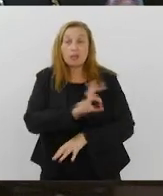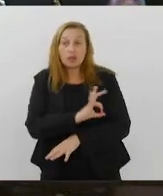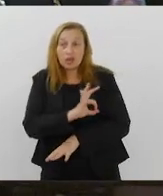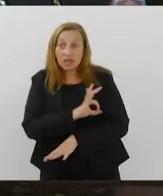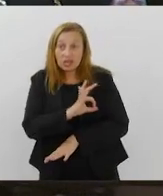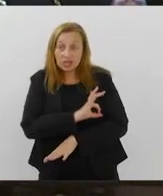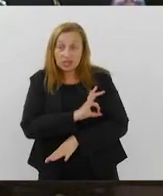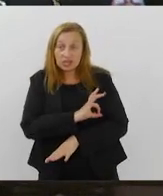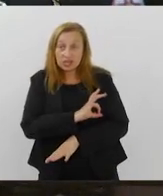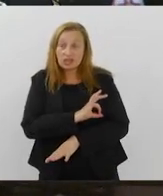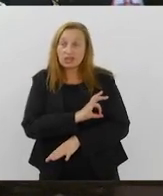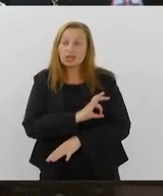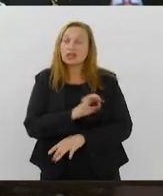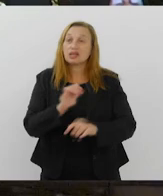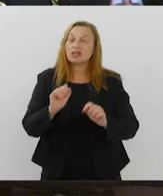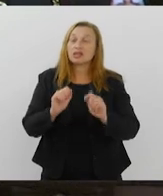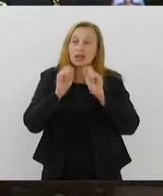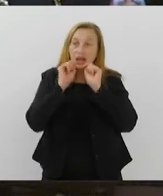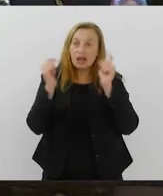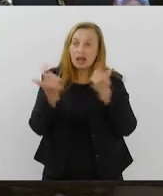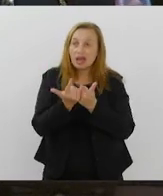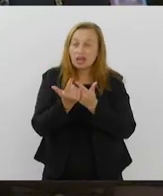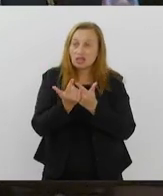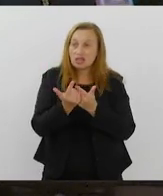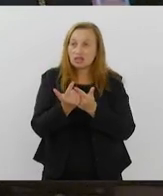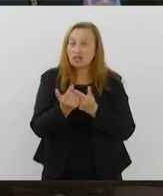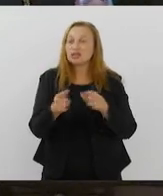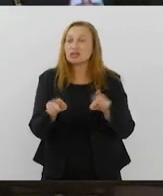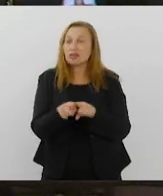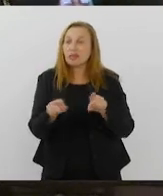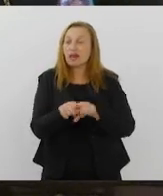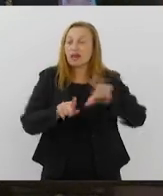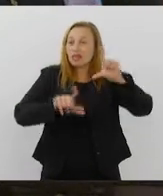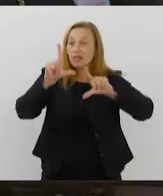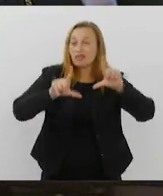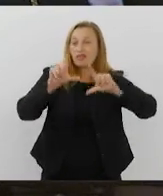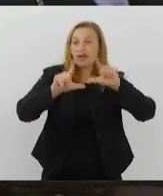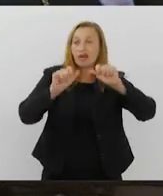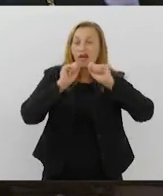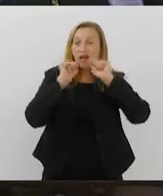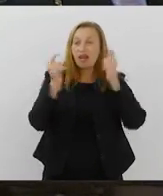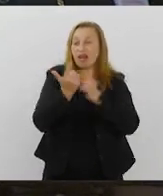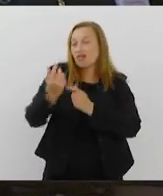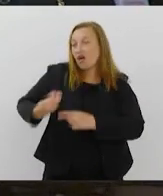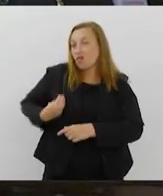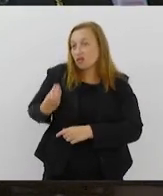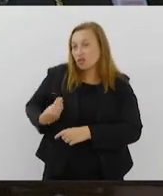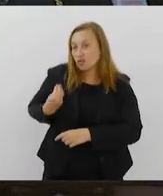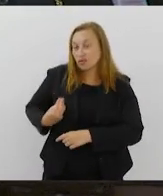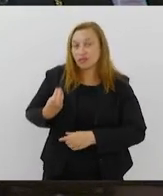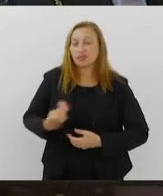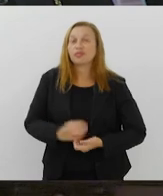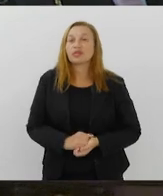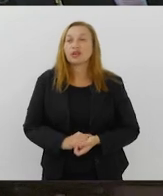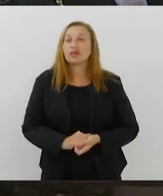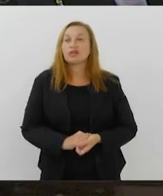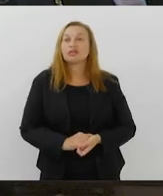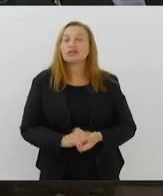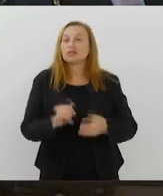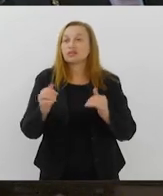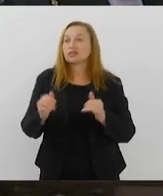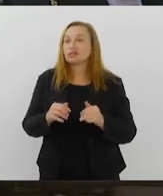a nossa brigada, a TV Alerj, que transmite esse evento ao vivo pelo nosso canal.